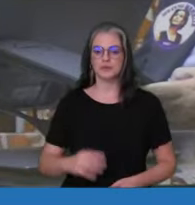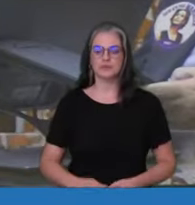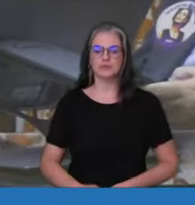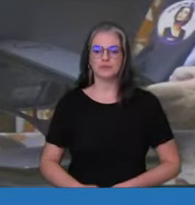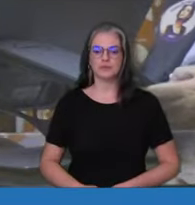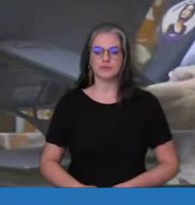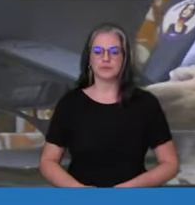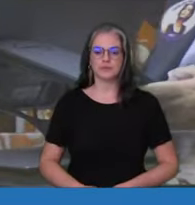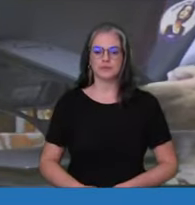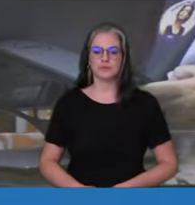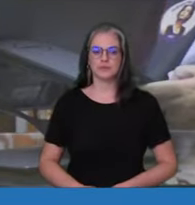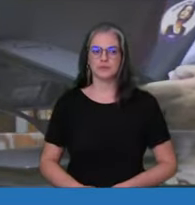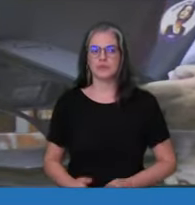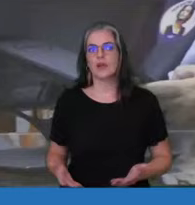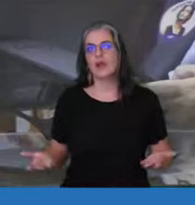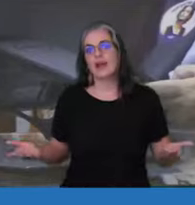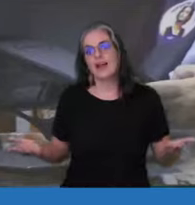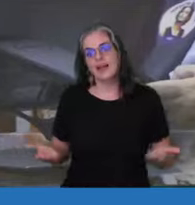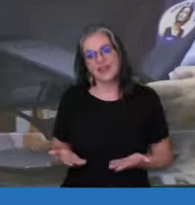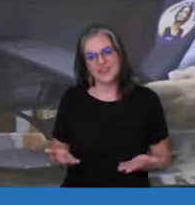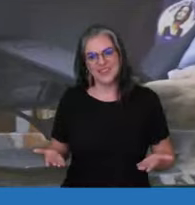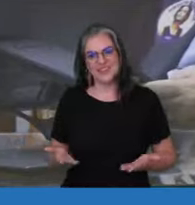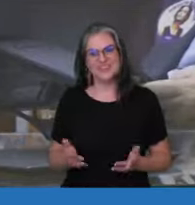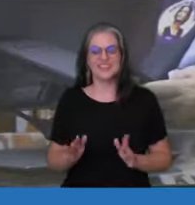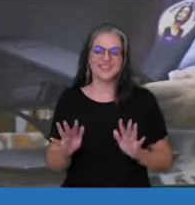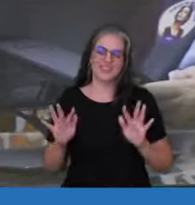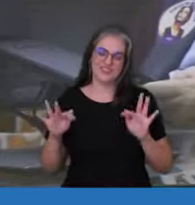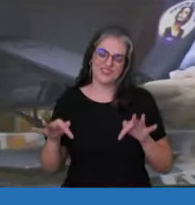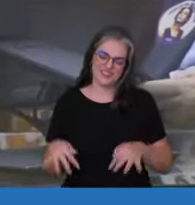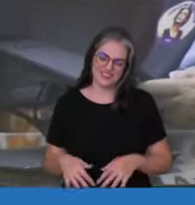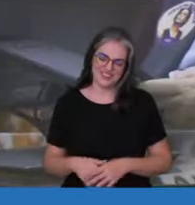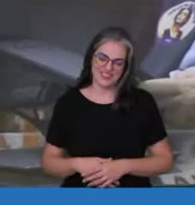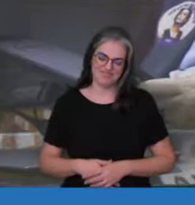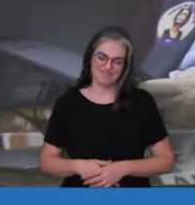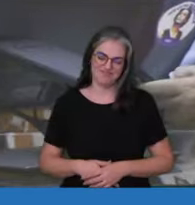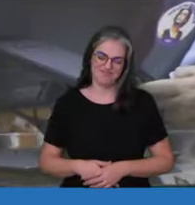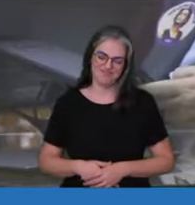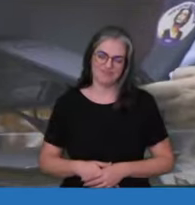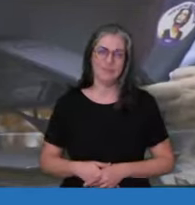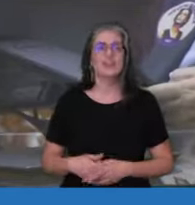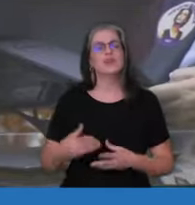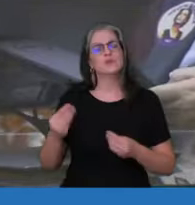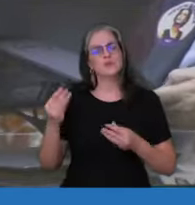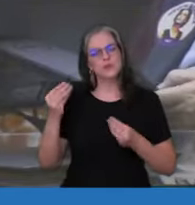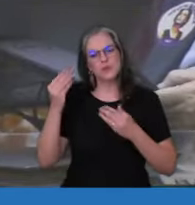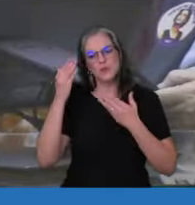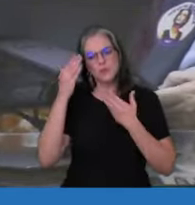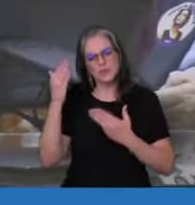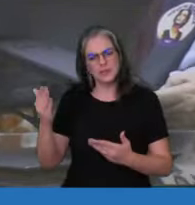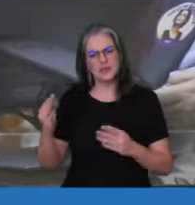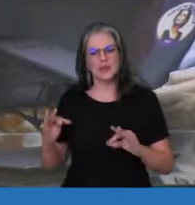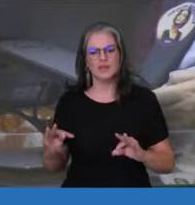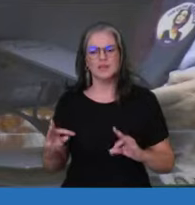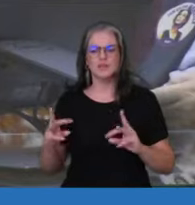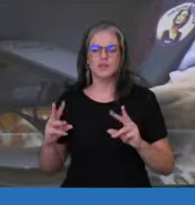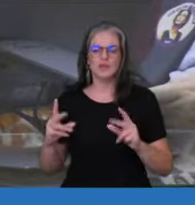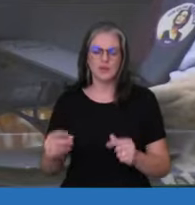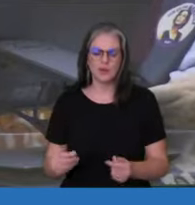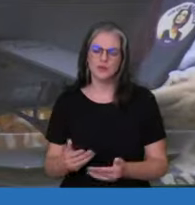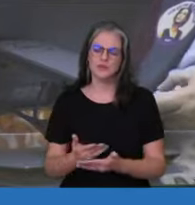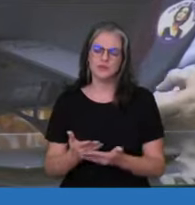Bem, gente, então chegamos ao fim da nossa sessão. Queria agradecer todas as pessoas que